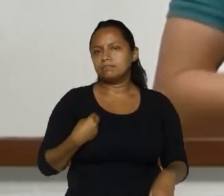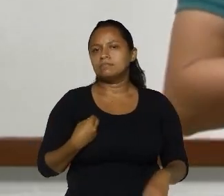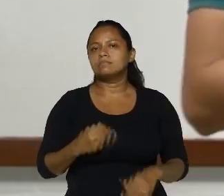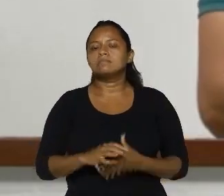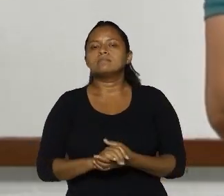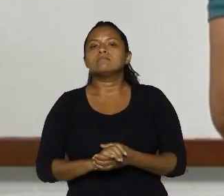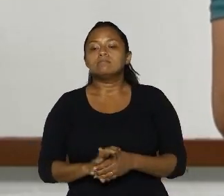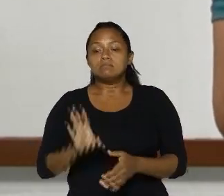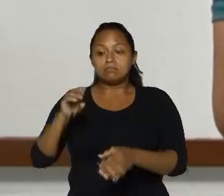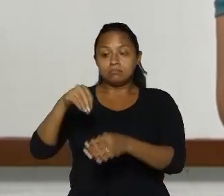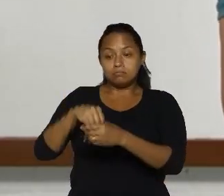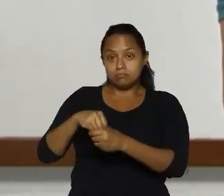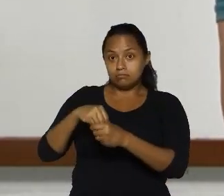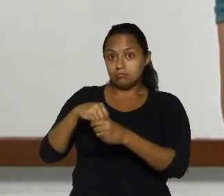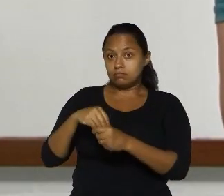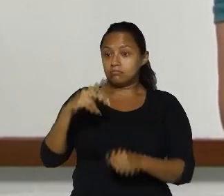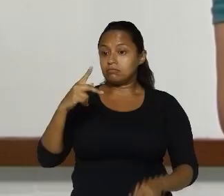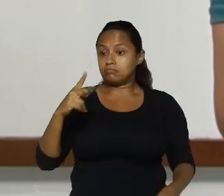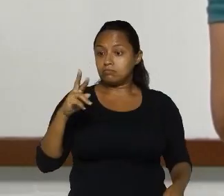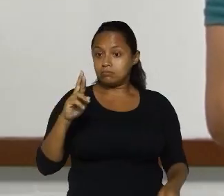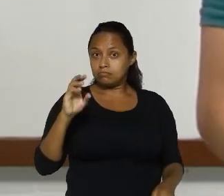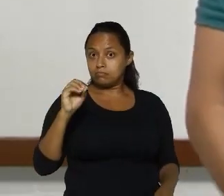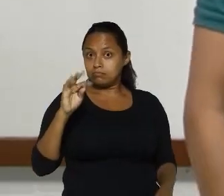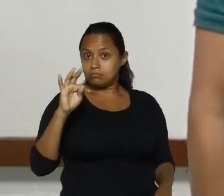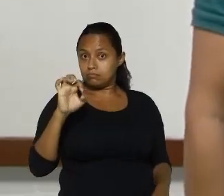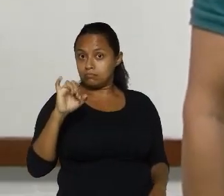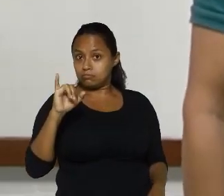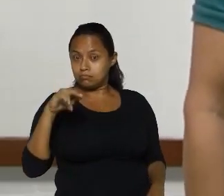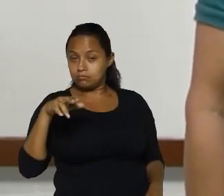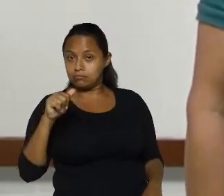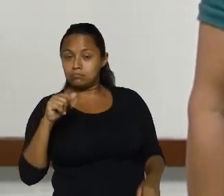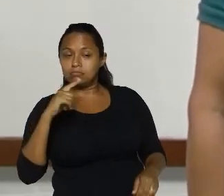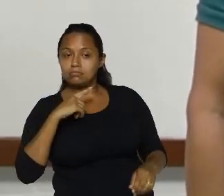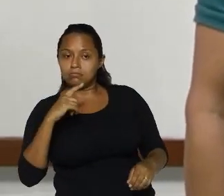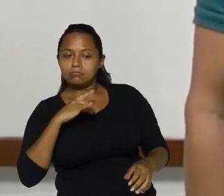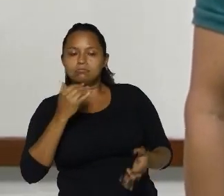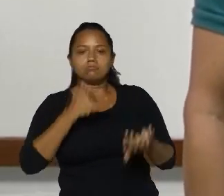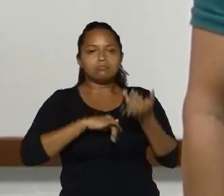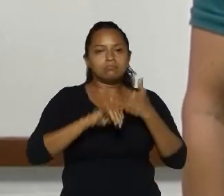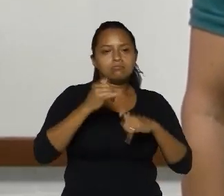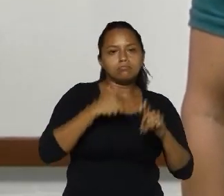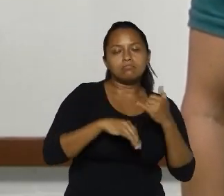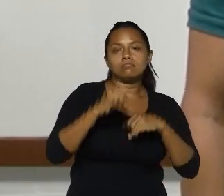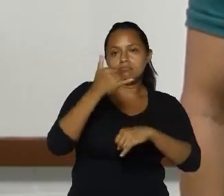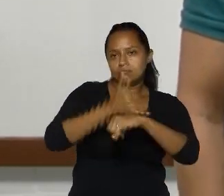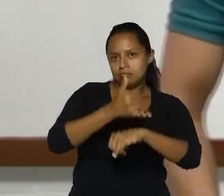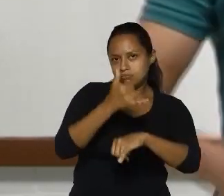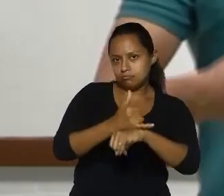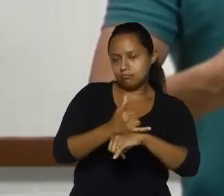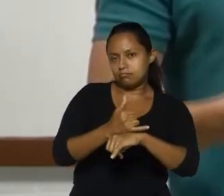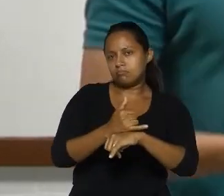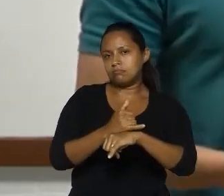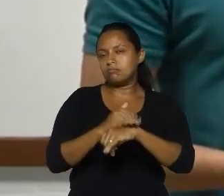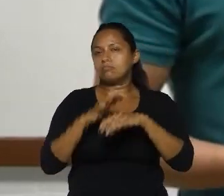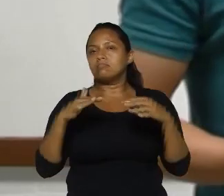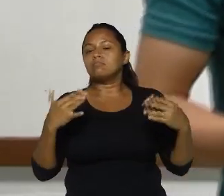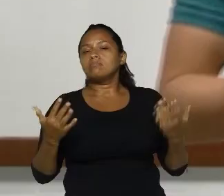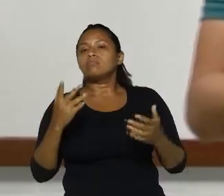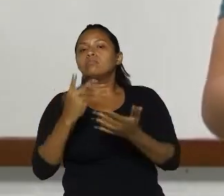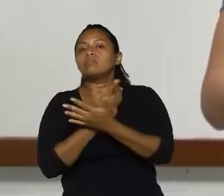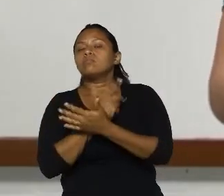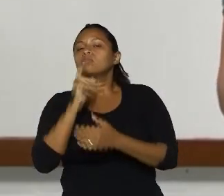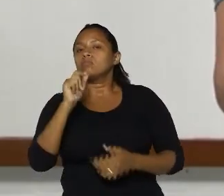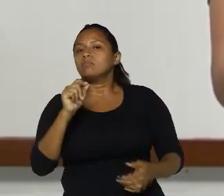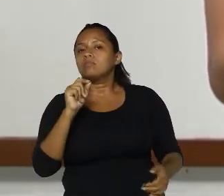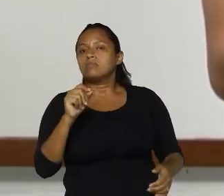E dentro da proteína, a hemoglobina, nós temos um elemento químico, nós temos o ferro. Então, o que vai acontecer?